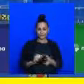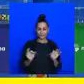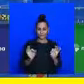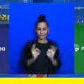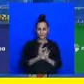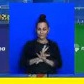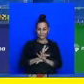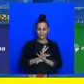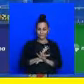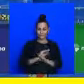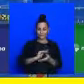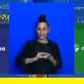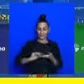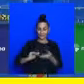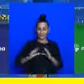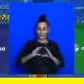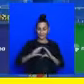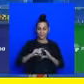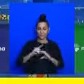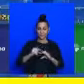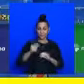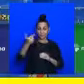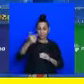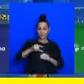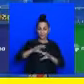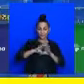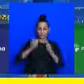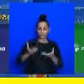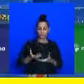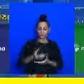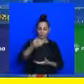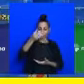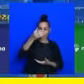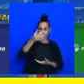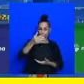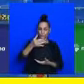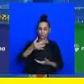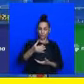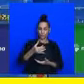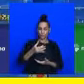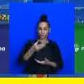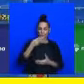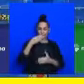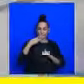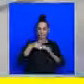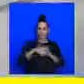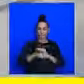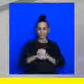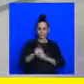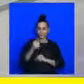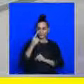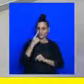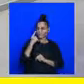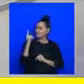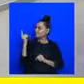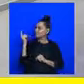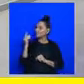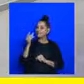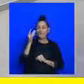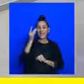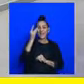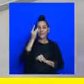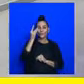Pronto, já retiramos as bolas sorteadas. Vamos colocar no suporte acima do globo da Time Mania.